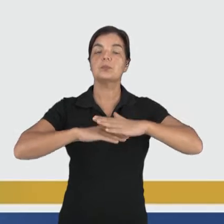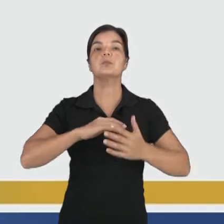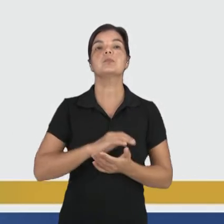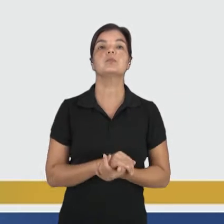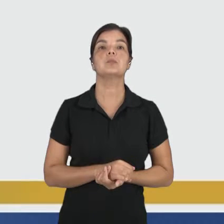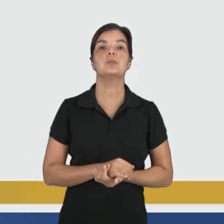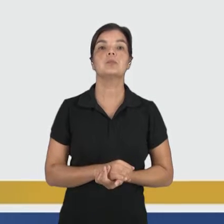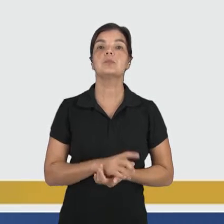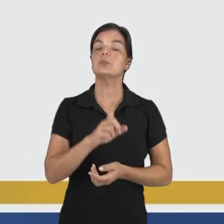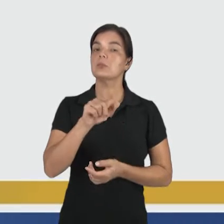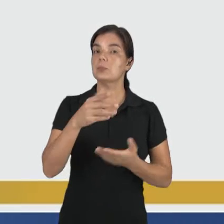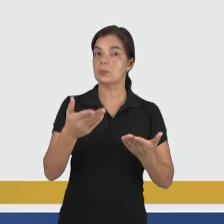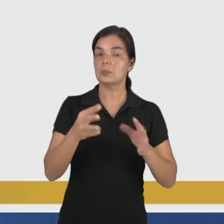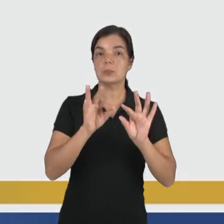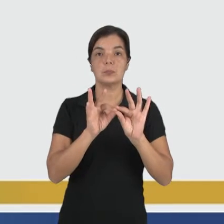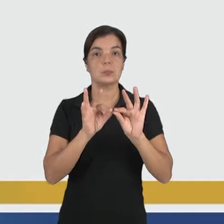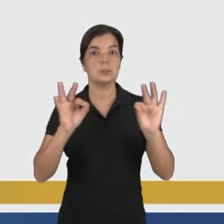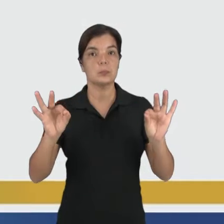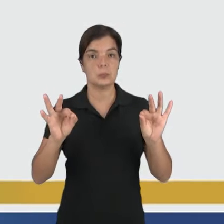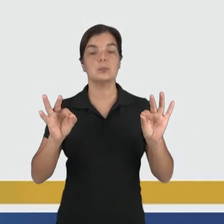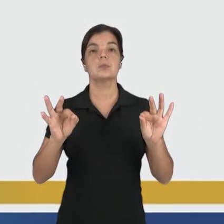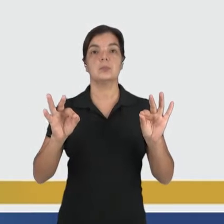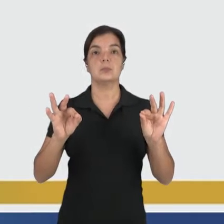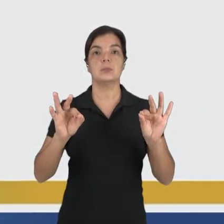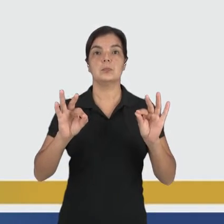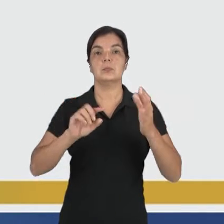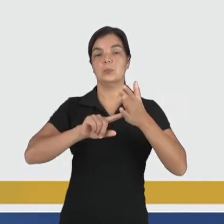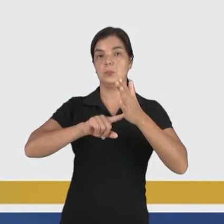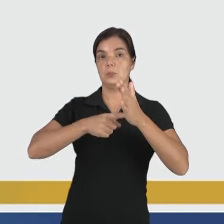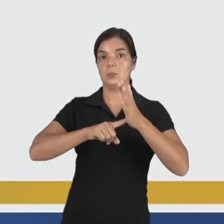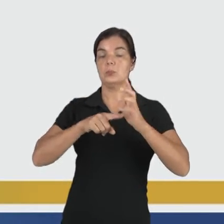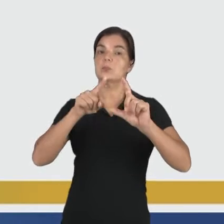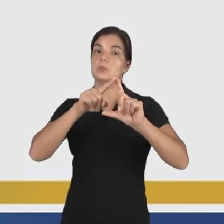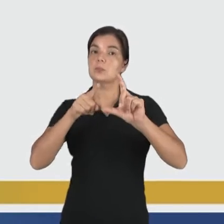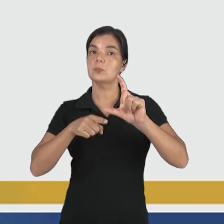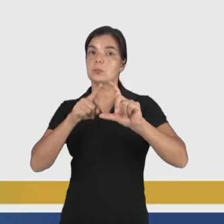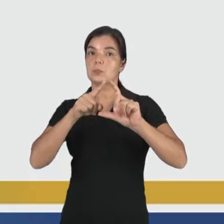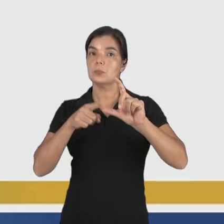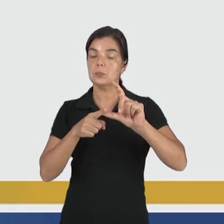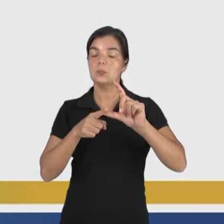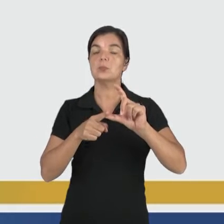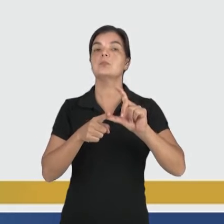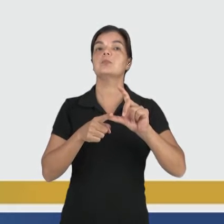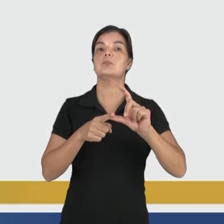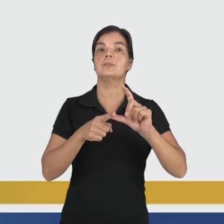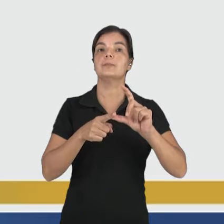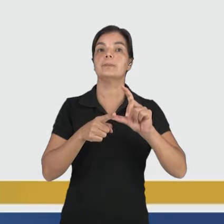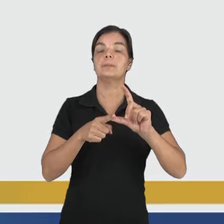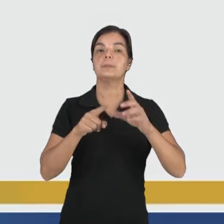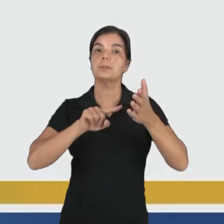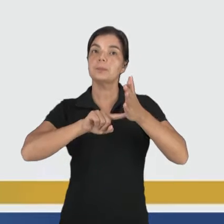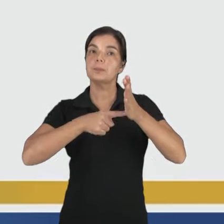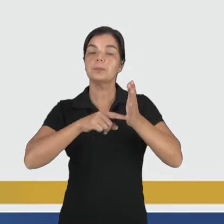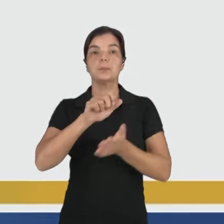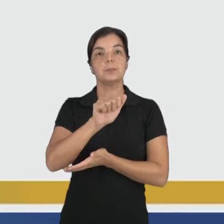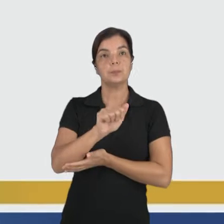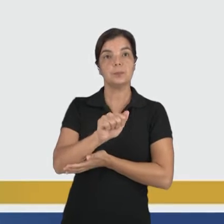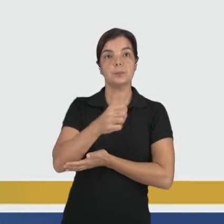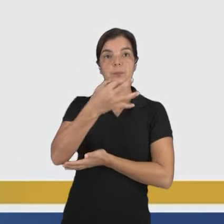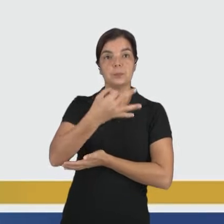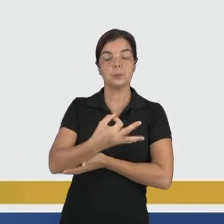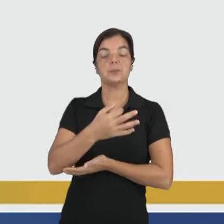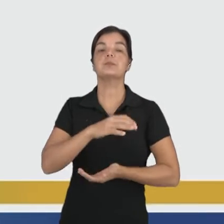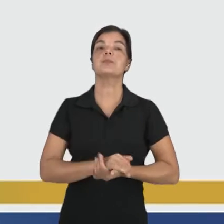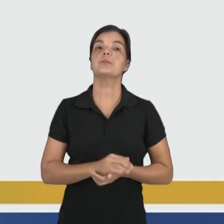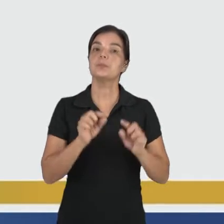que é a distância entre o centro da circunferência e o ponto A, certo? E aí,